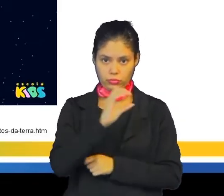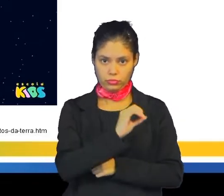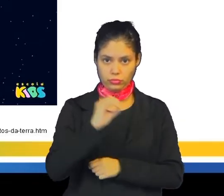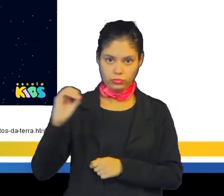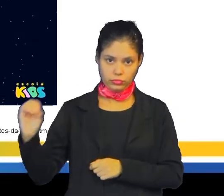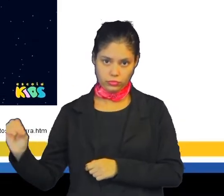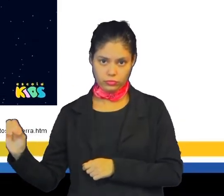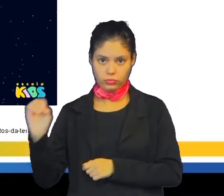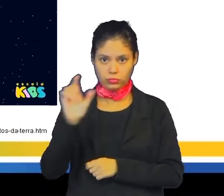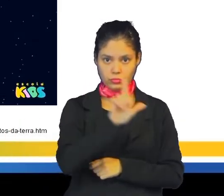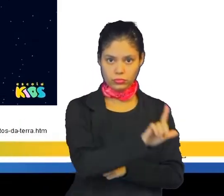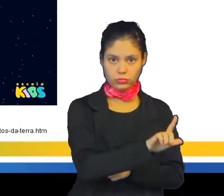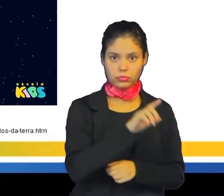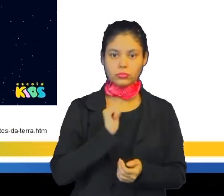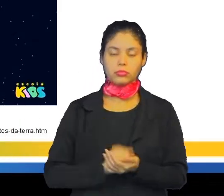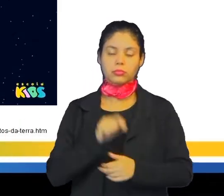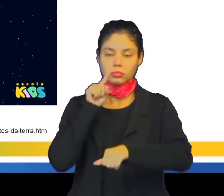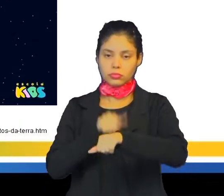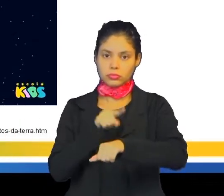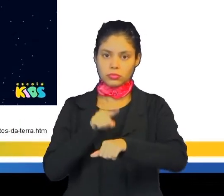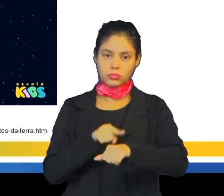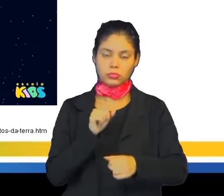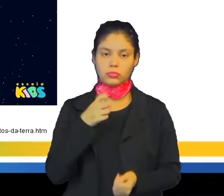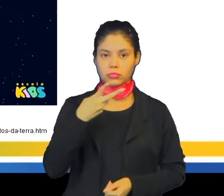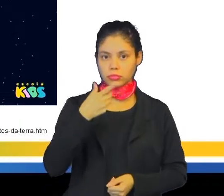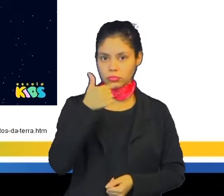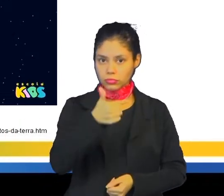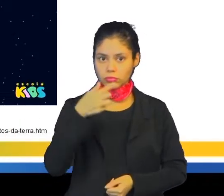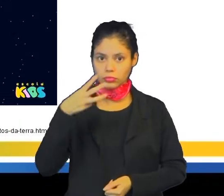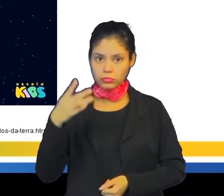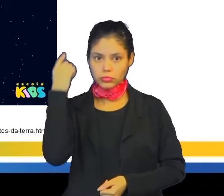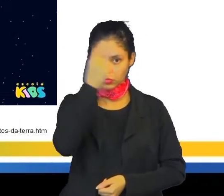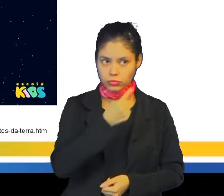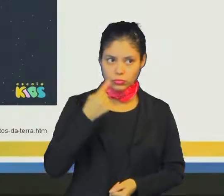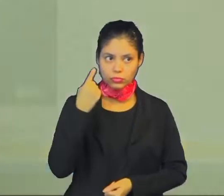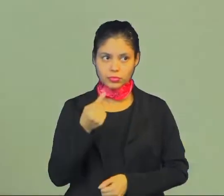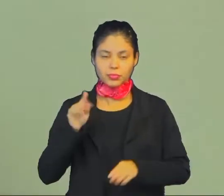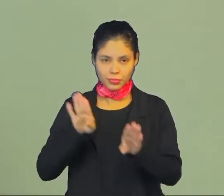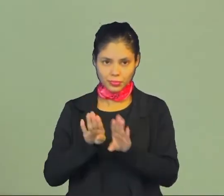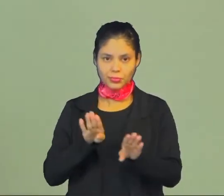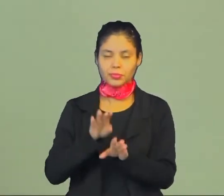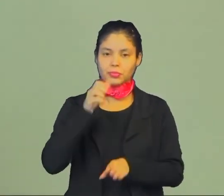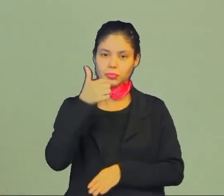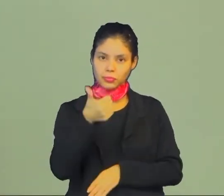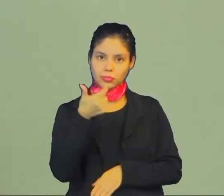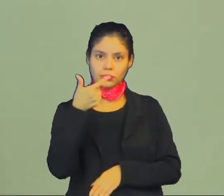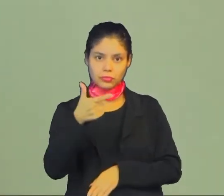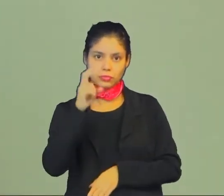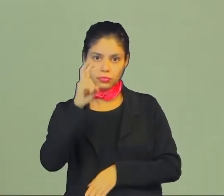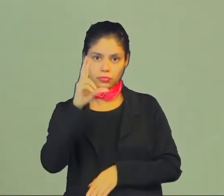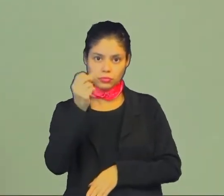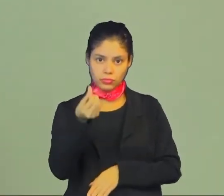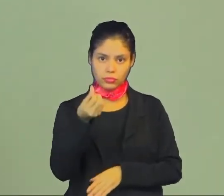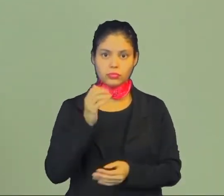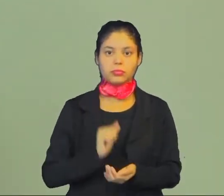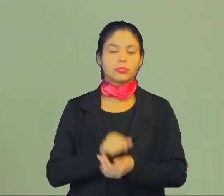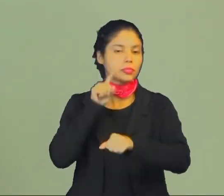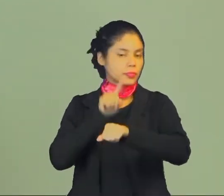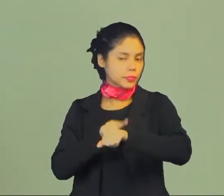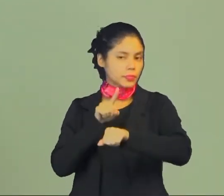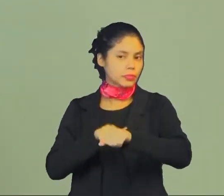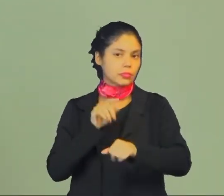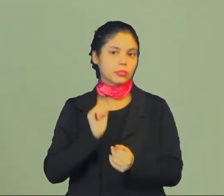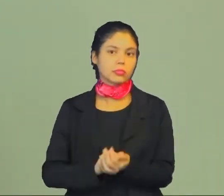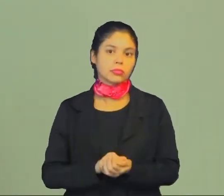Oeste para Leste e seu tempo de duração é de 23:56 então quando nós temos o nosso